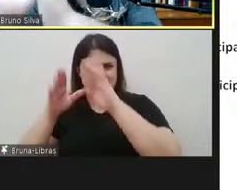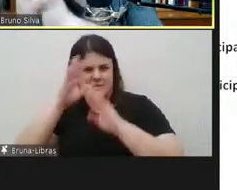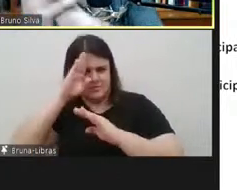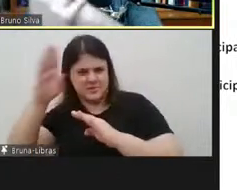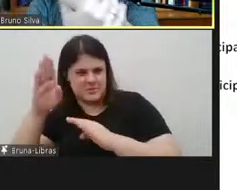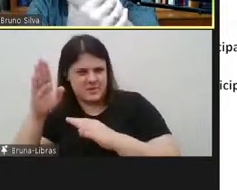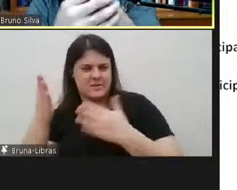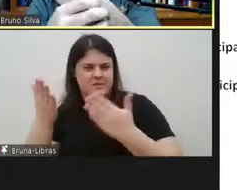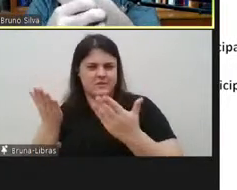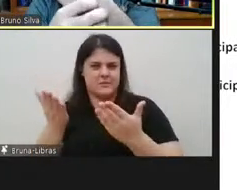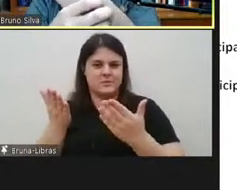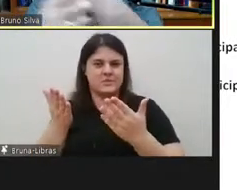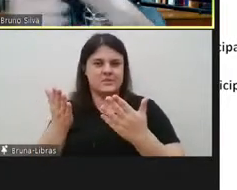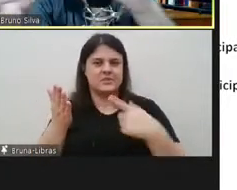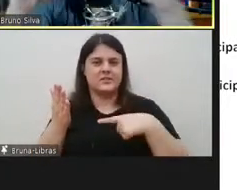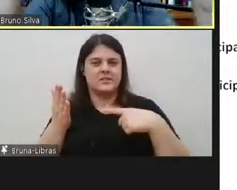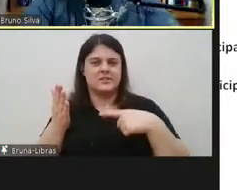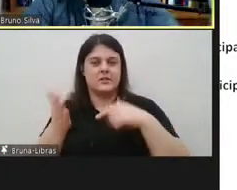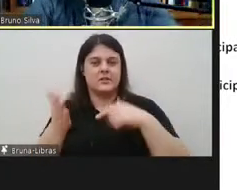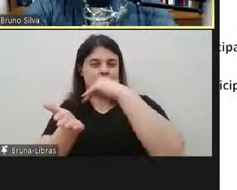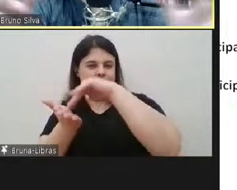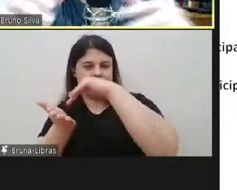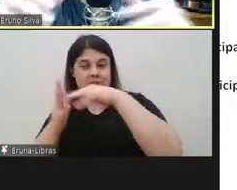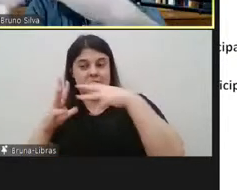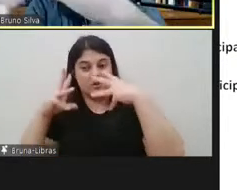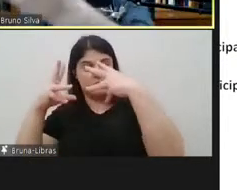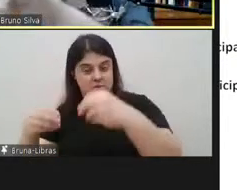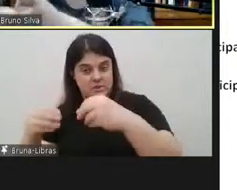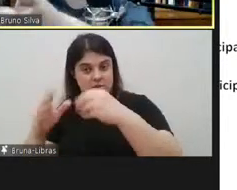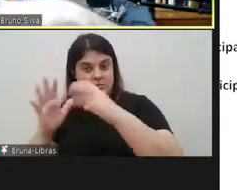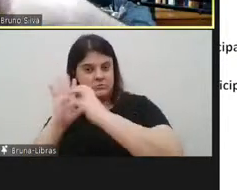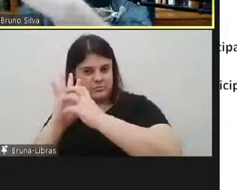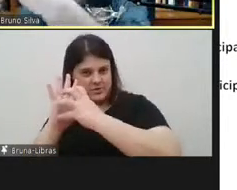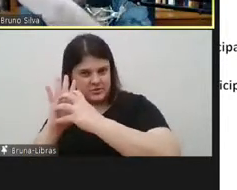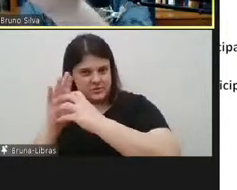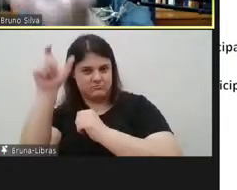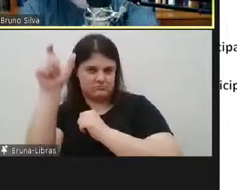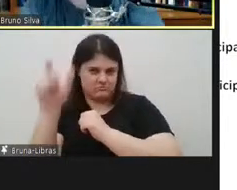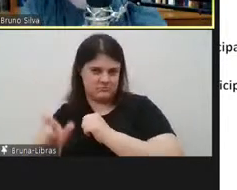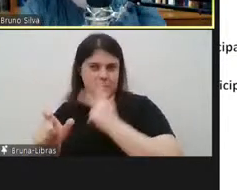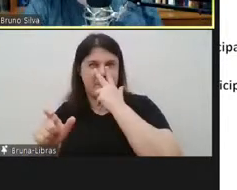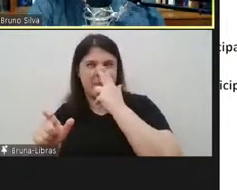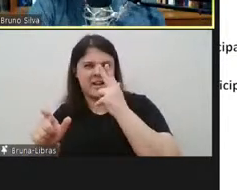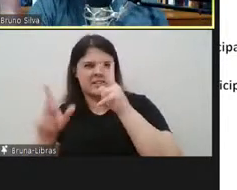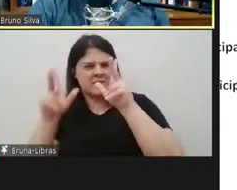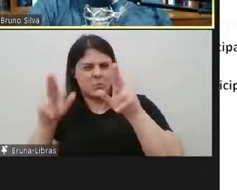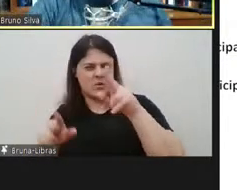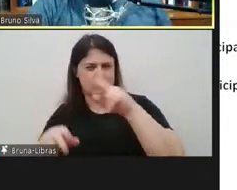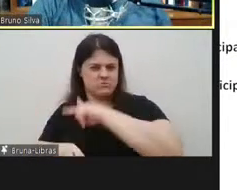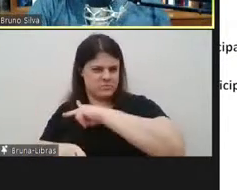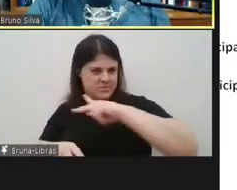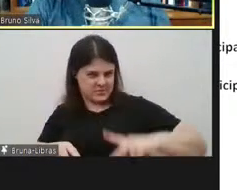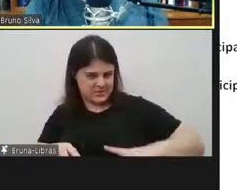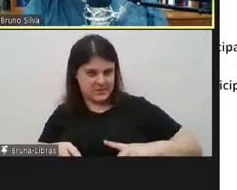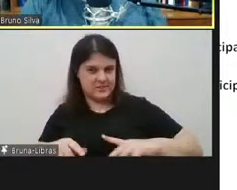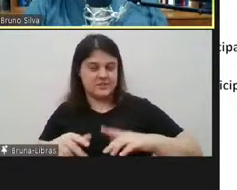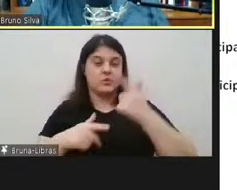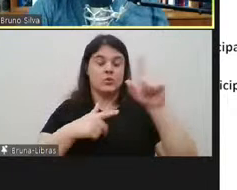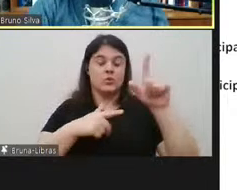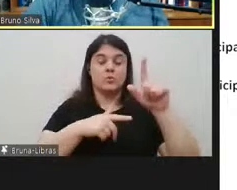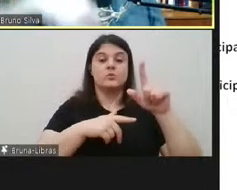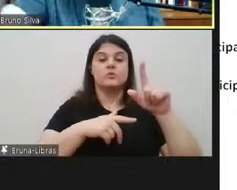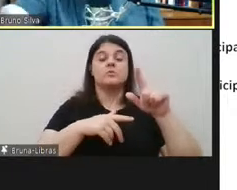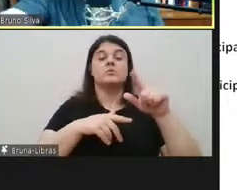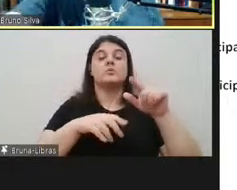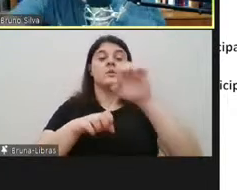principal né então você tem ali que seria o secretário-geral do partido que acaba sendo a figura do presidente praticamente nos